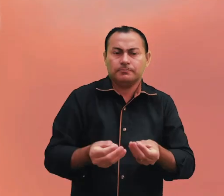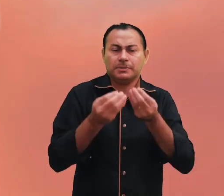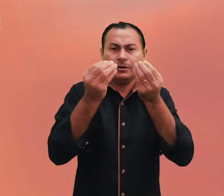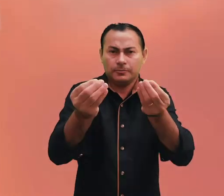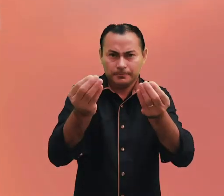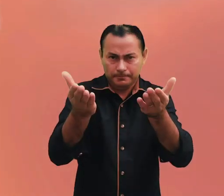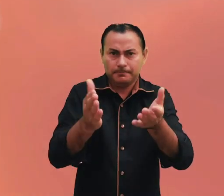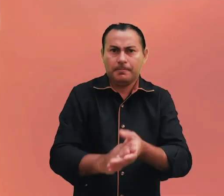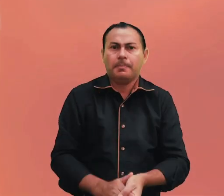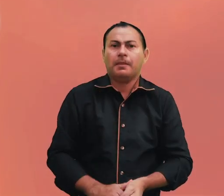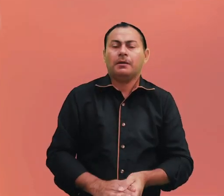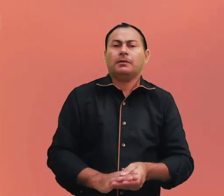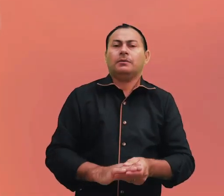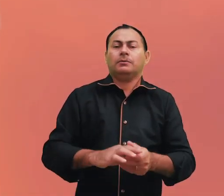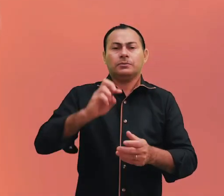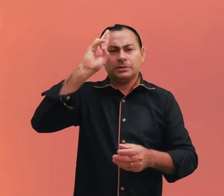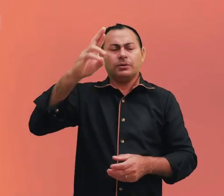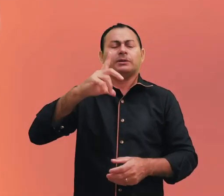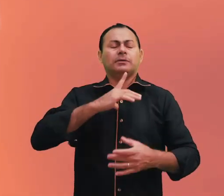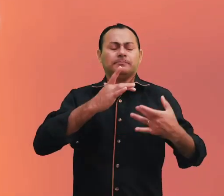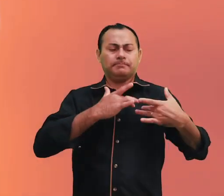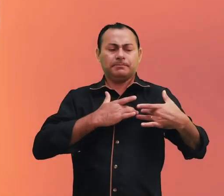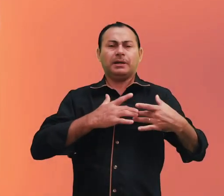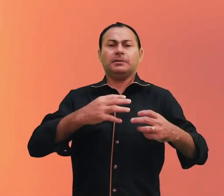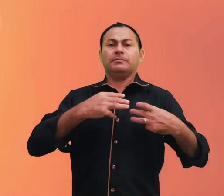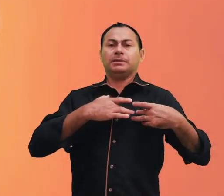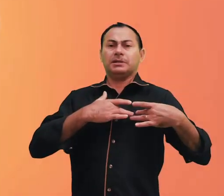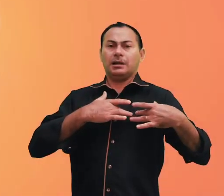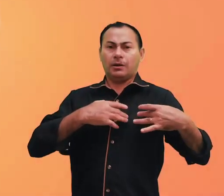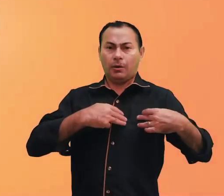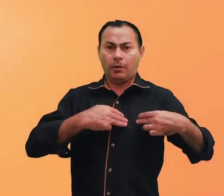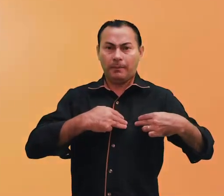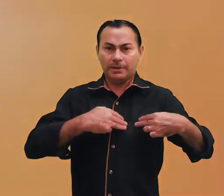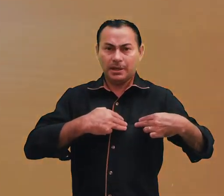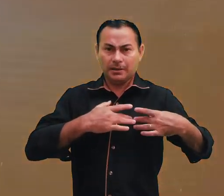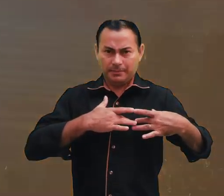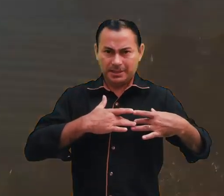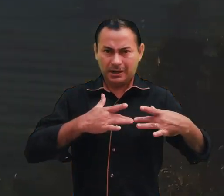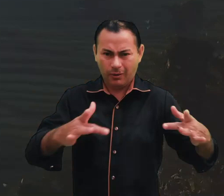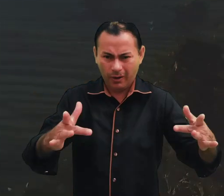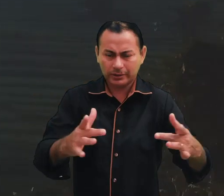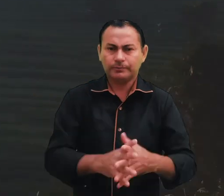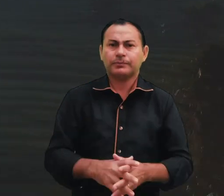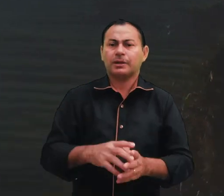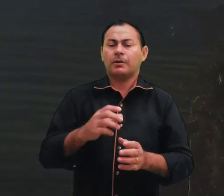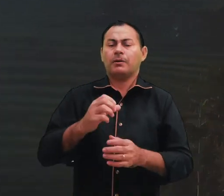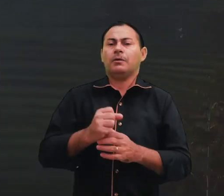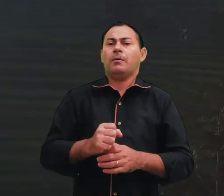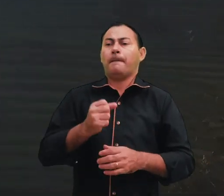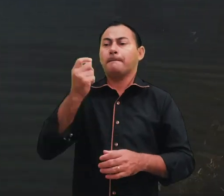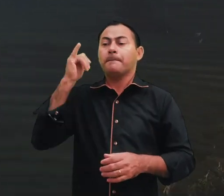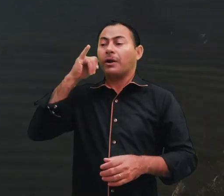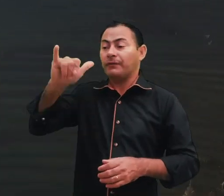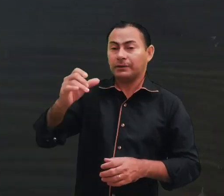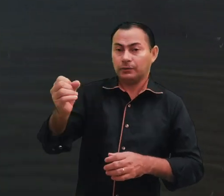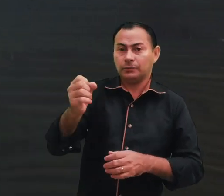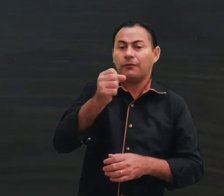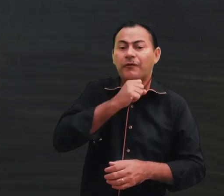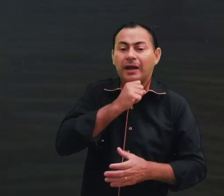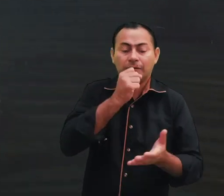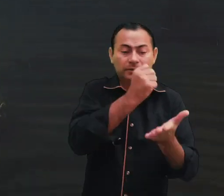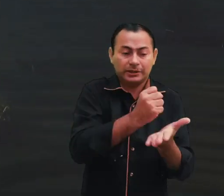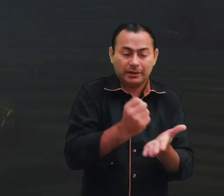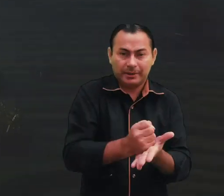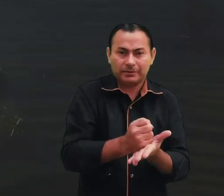lhe proporcionou. O Senhor é cheio de compaixão e misericórdia. Os profetas do Velho Testamento e os autores do Novo Testamento